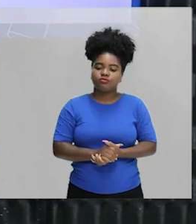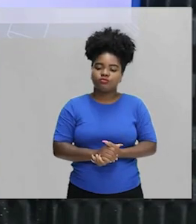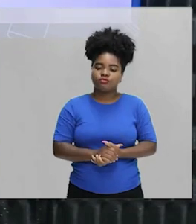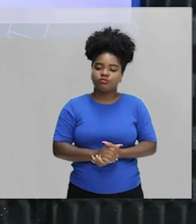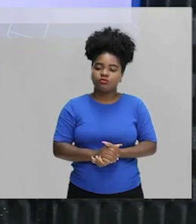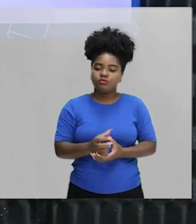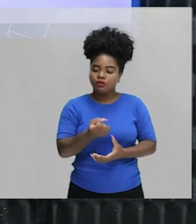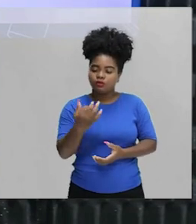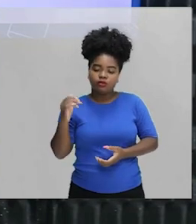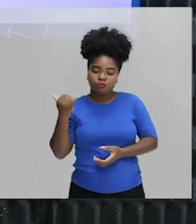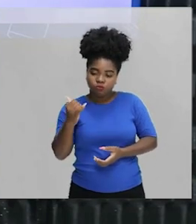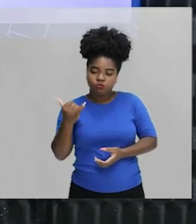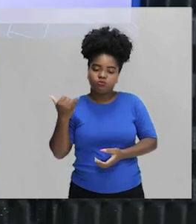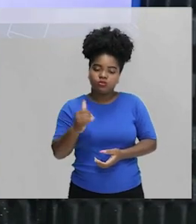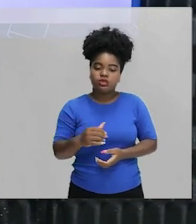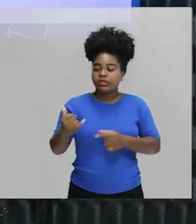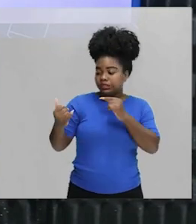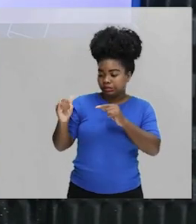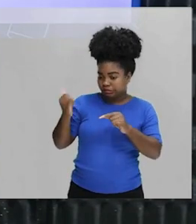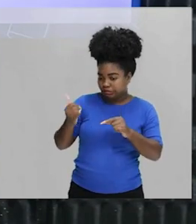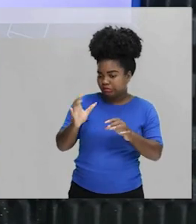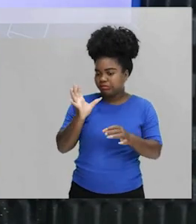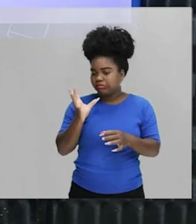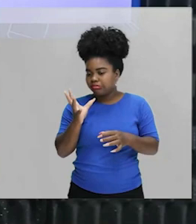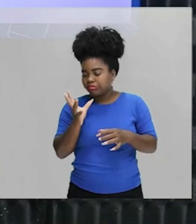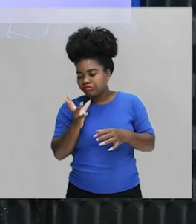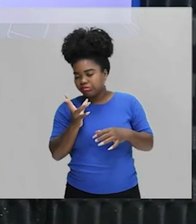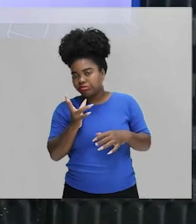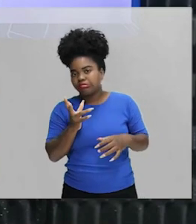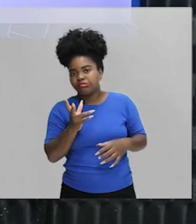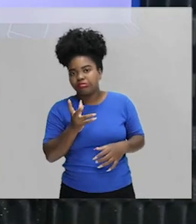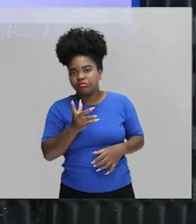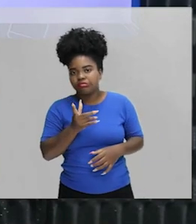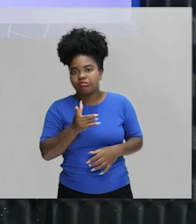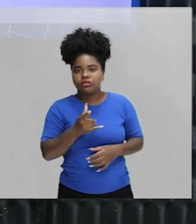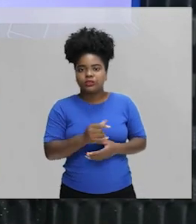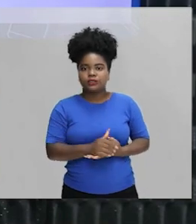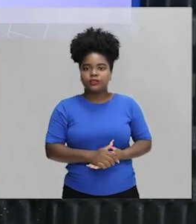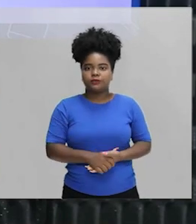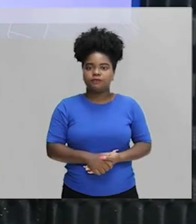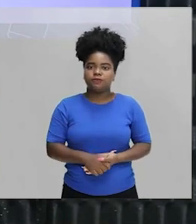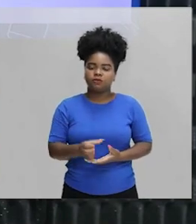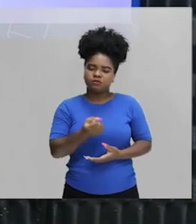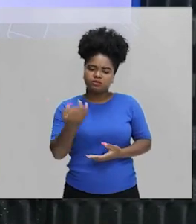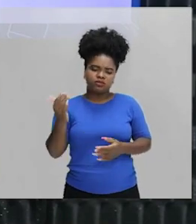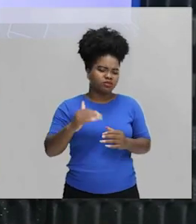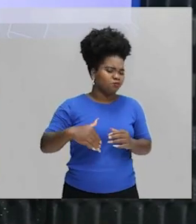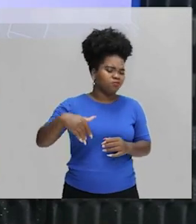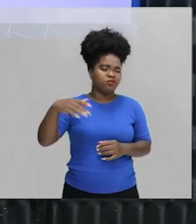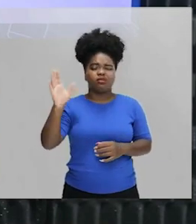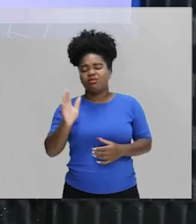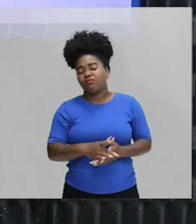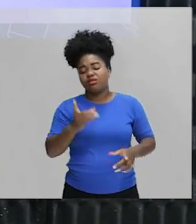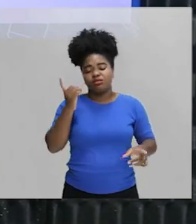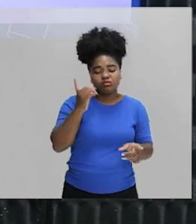quantidade de energia essa energia demora algum tempo né uma quantidade de tempo muito grande para chegar até a